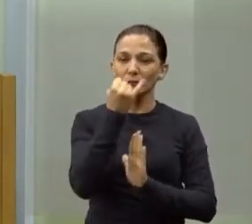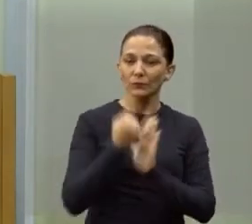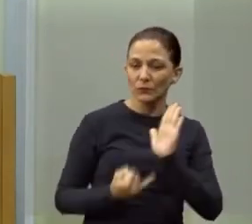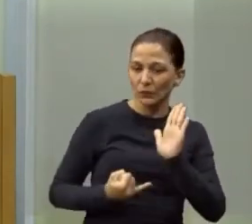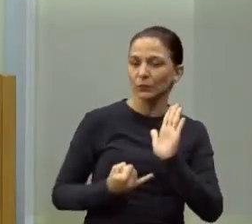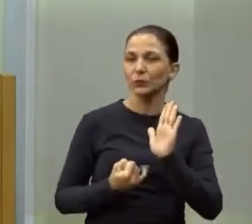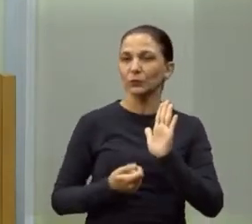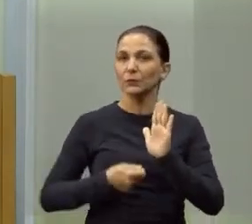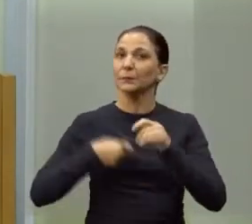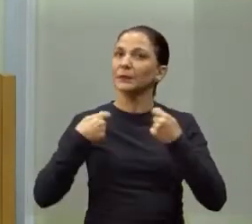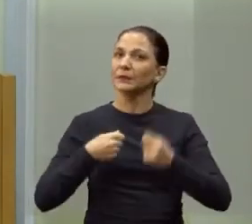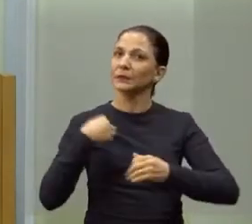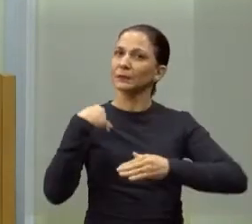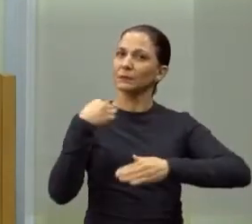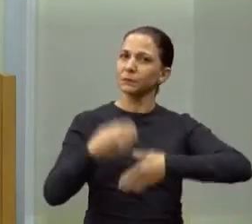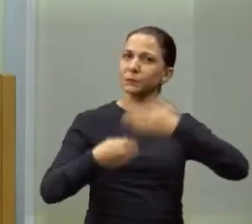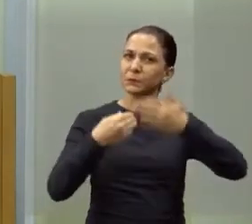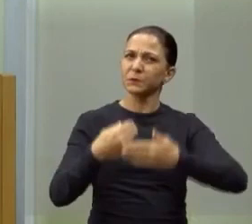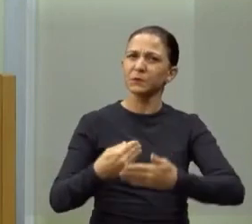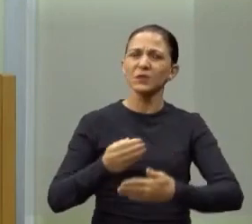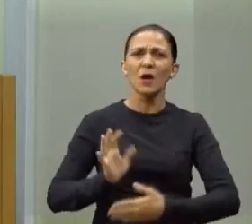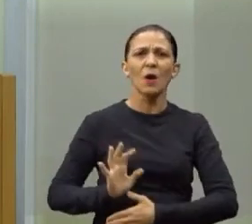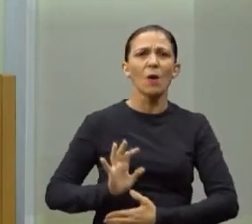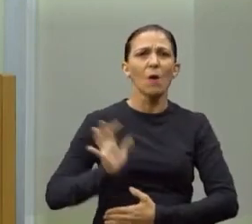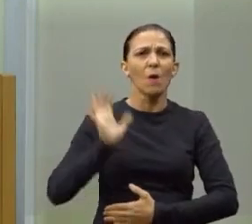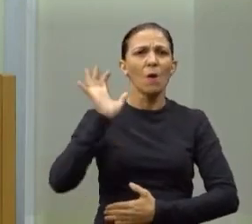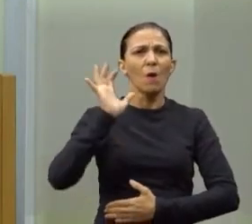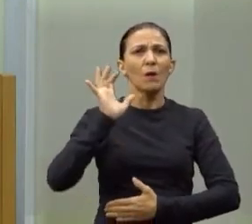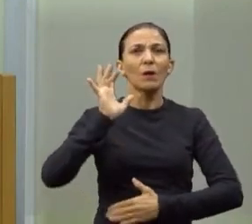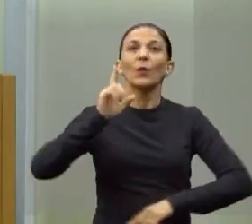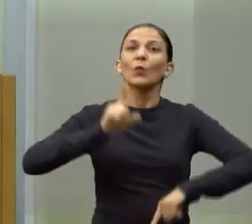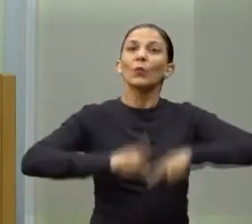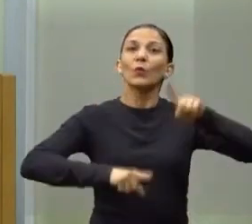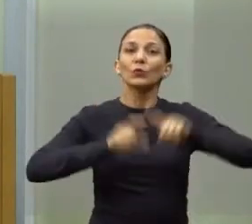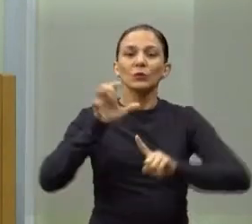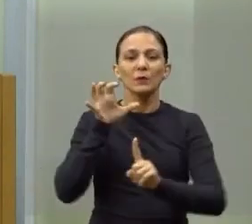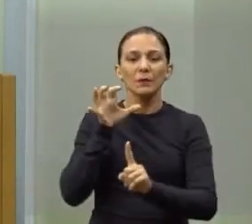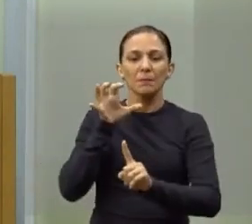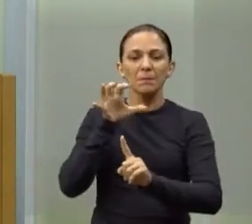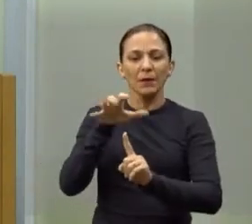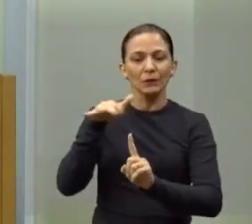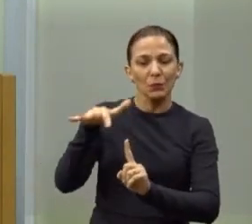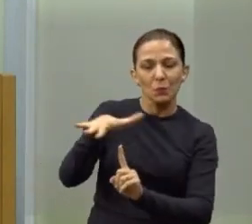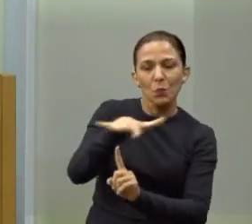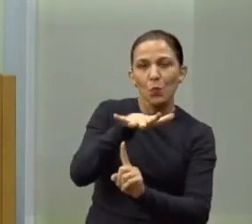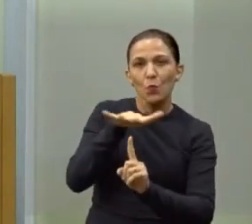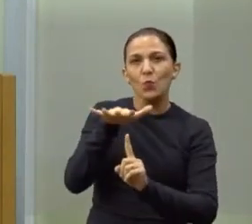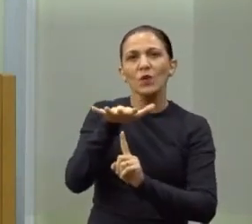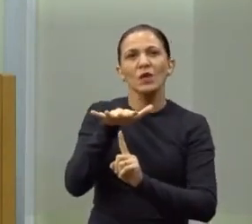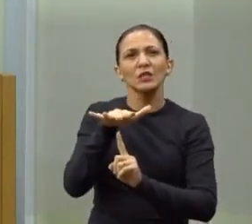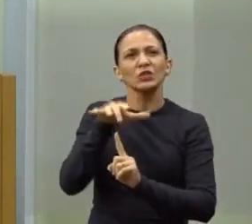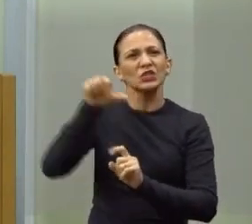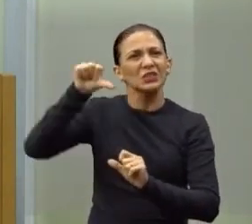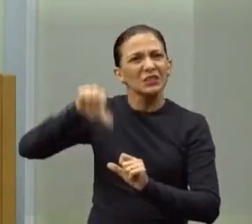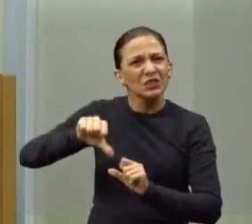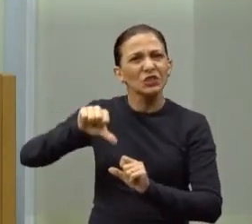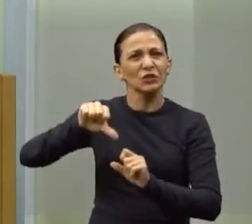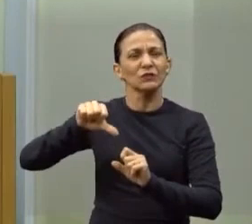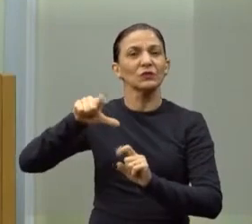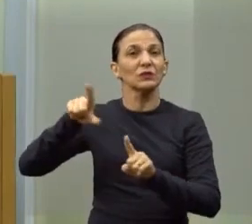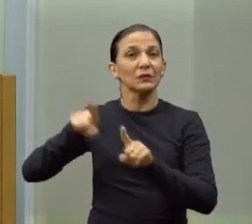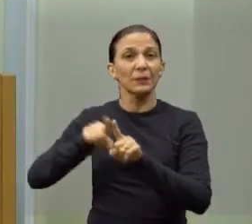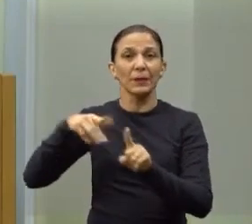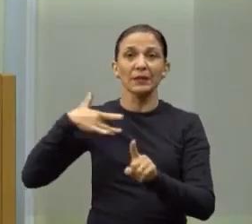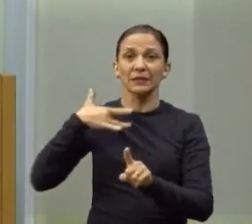ser progressiva e onerosa sobre esses produtos que impactam o meio ambiente e a saúde